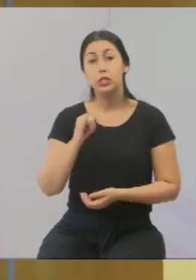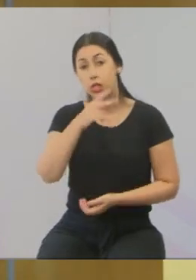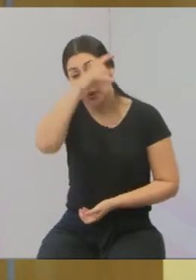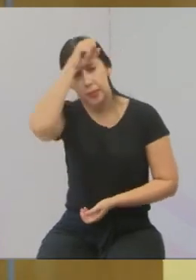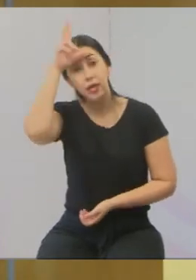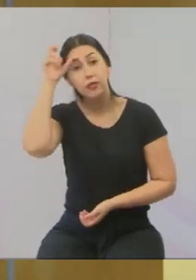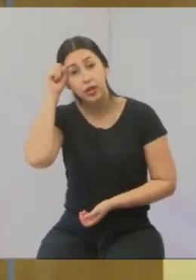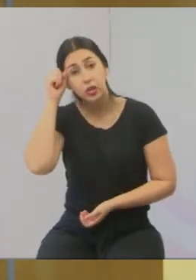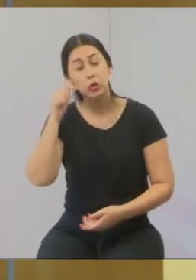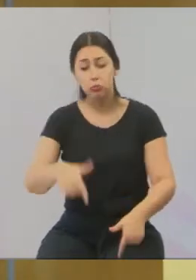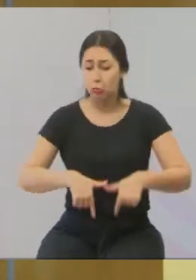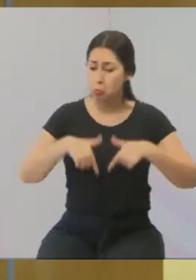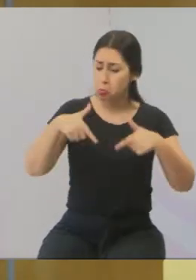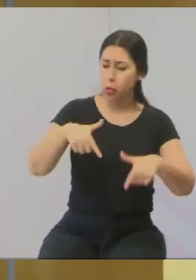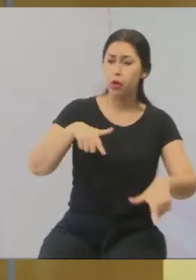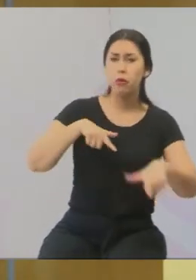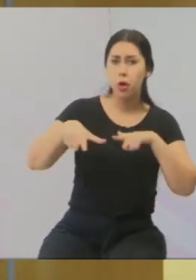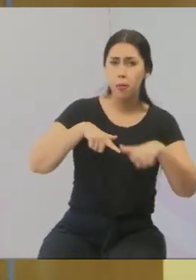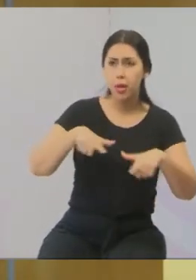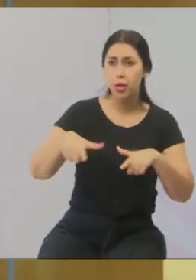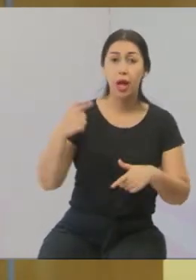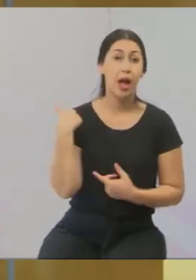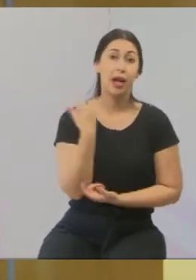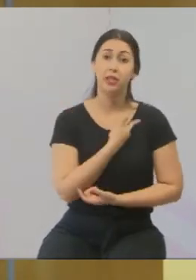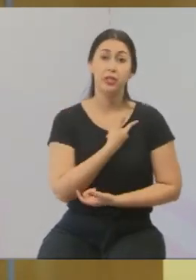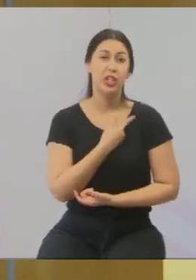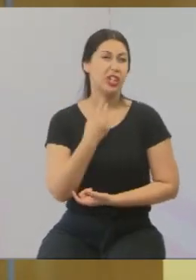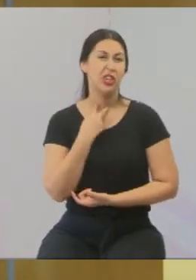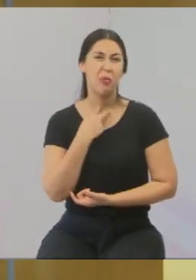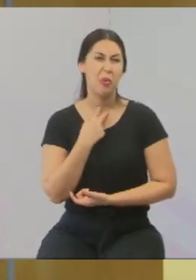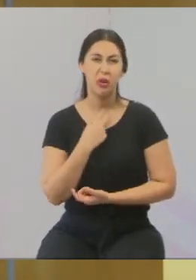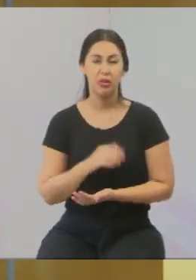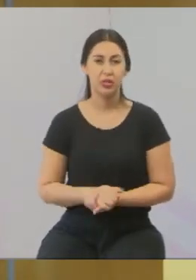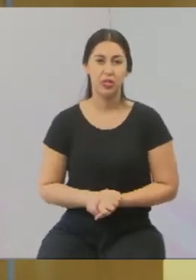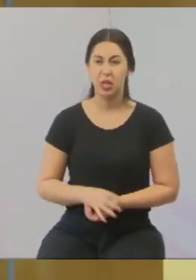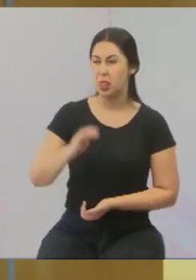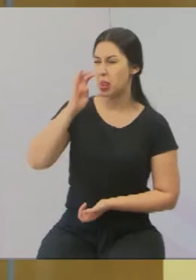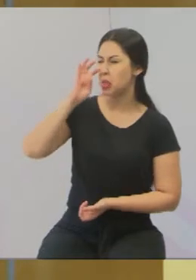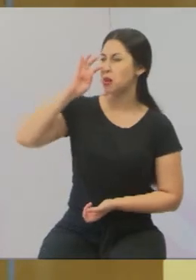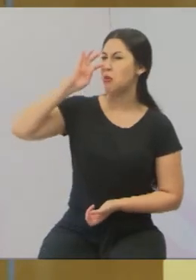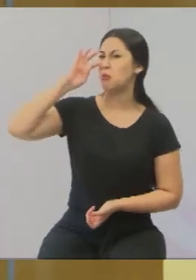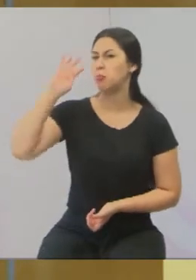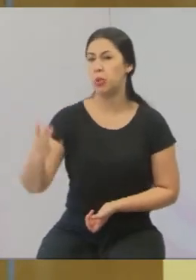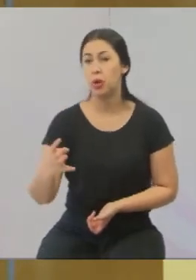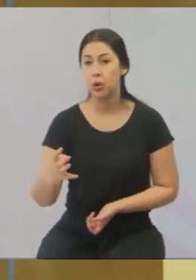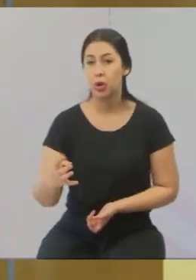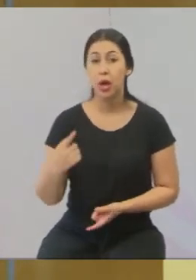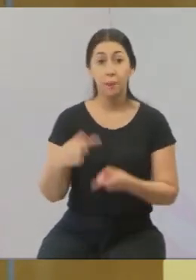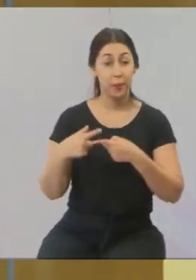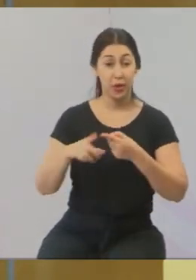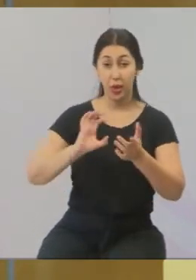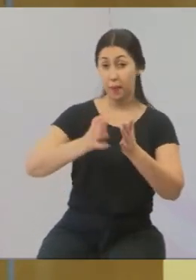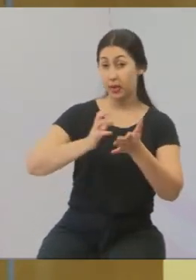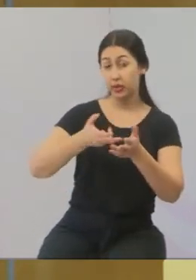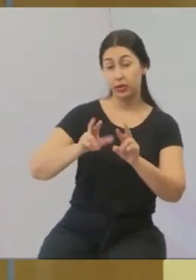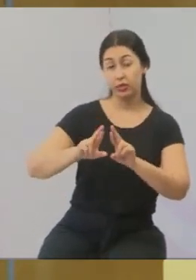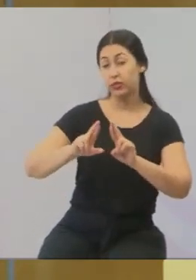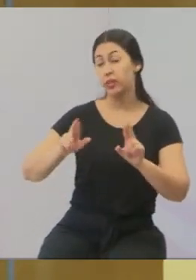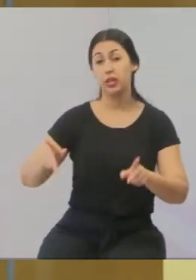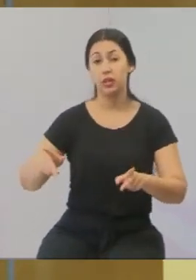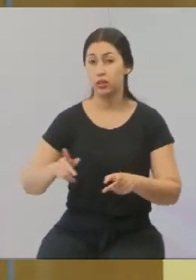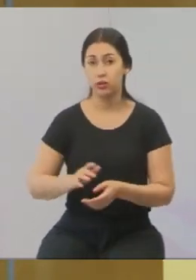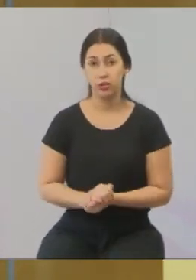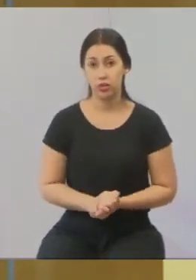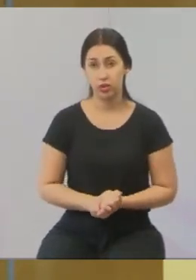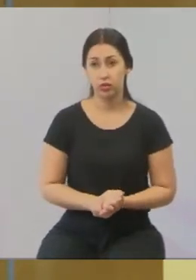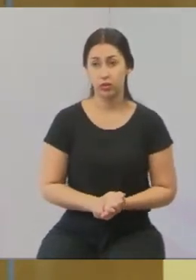esforçando, a gente não pode usar uma chibata política só porque ele não é do meu partido ou porque ele não é do